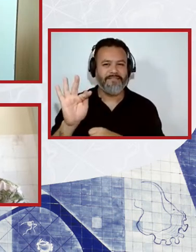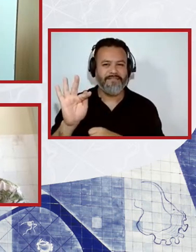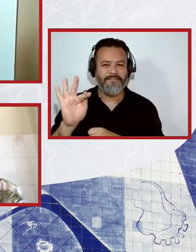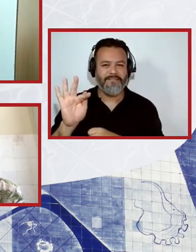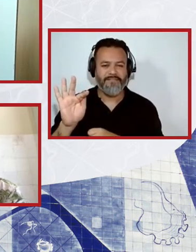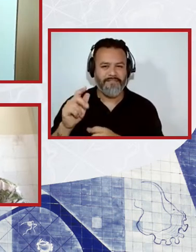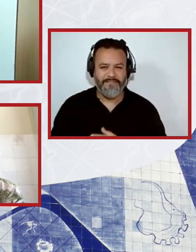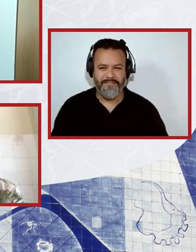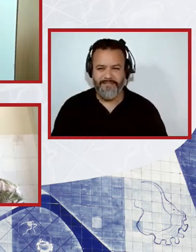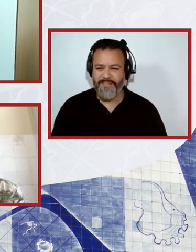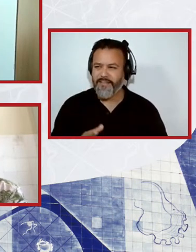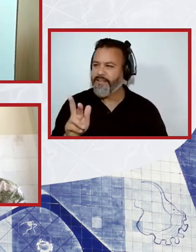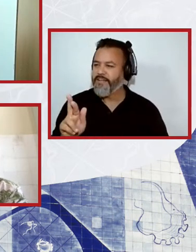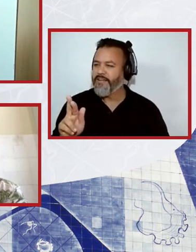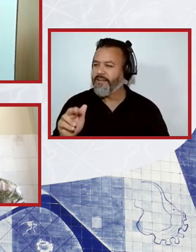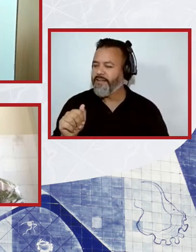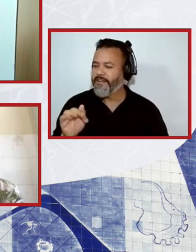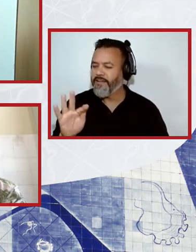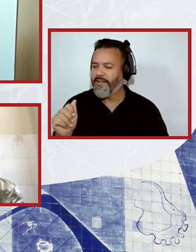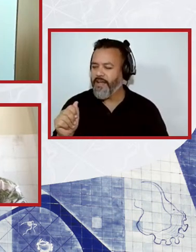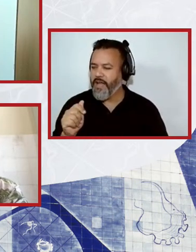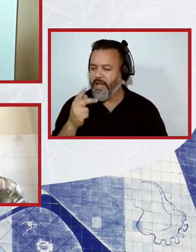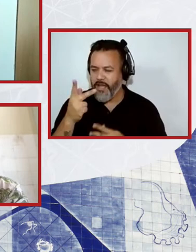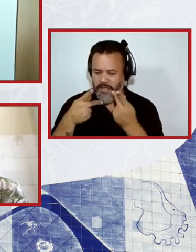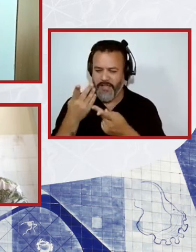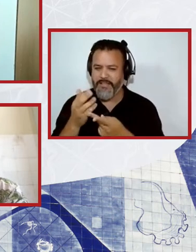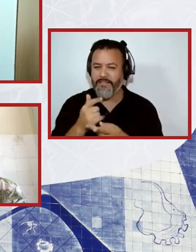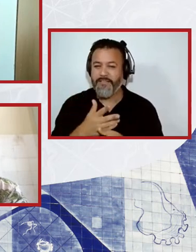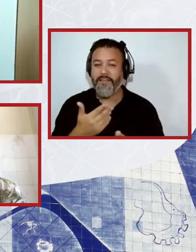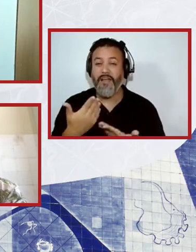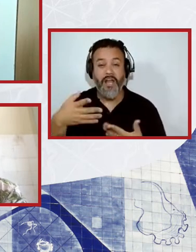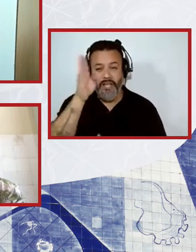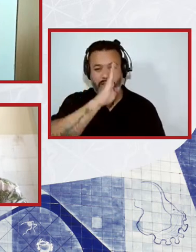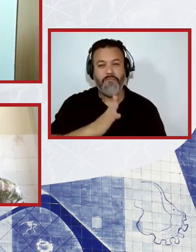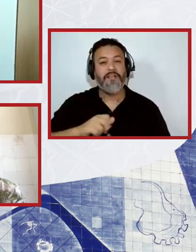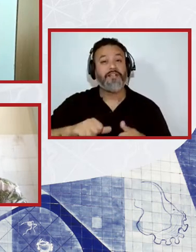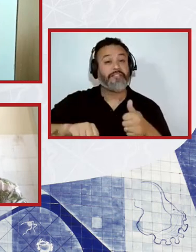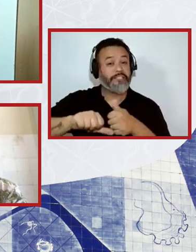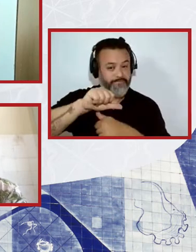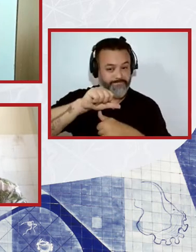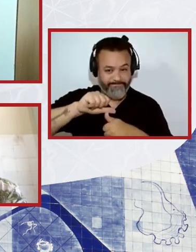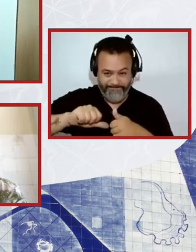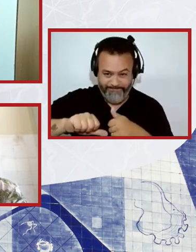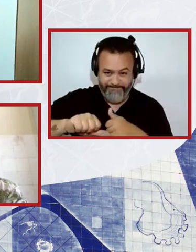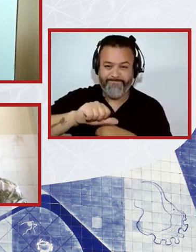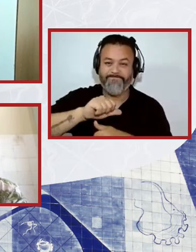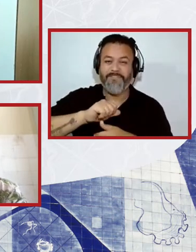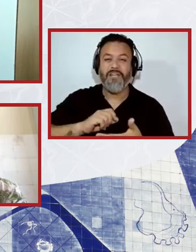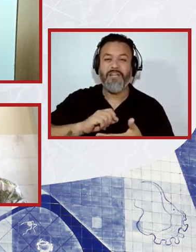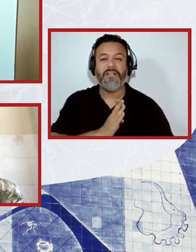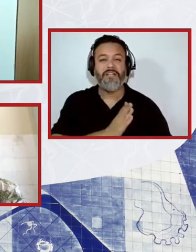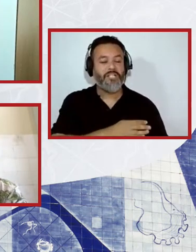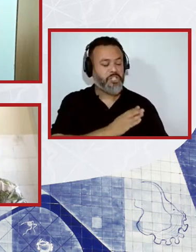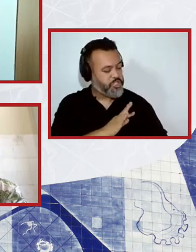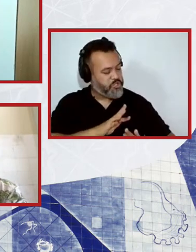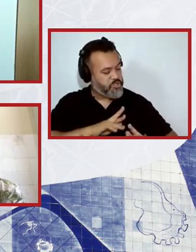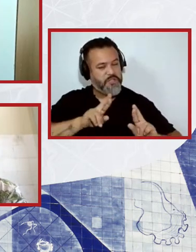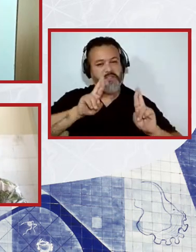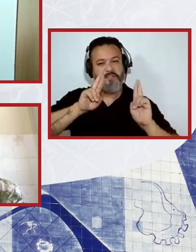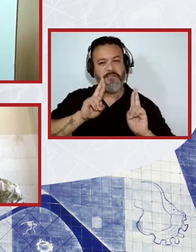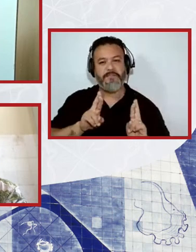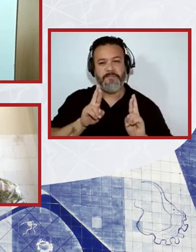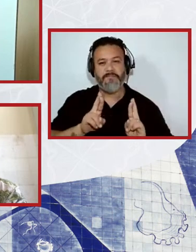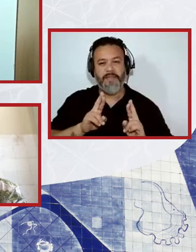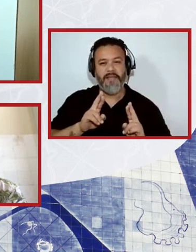Rafaela, as coisas do Brasil devem mudar. Eu espero de coração que mudem sim, sabe? A ciência, a tecnologia,